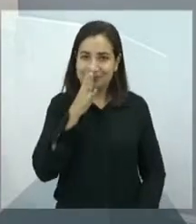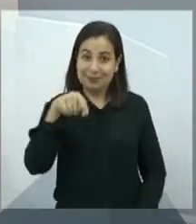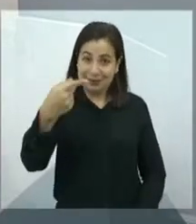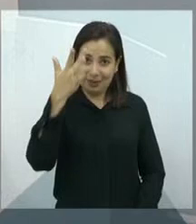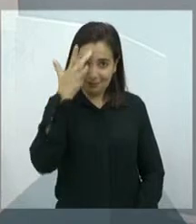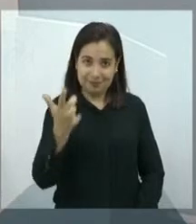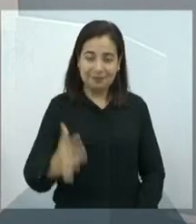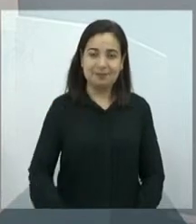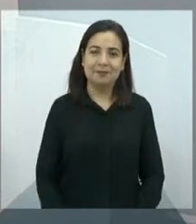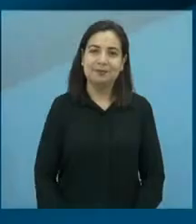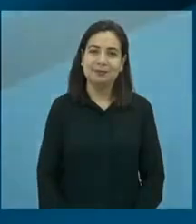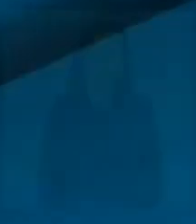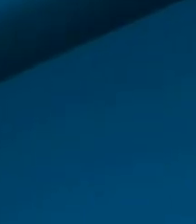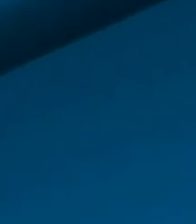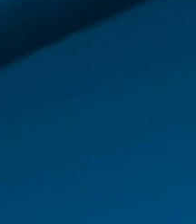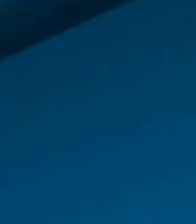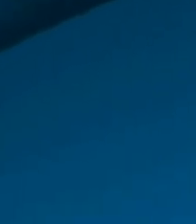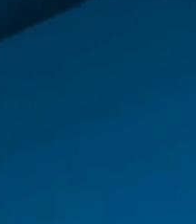até amanhã.